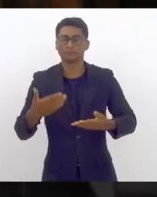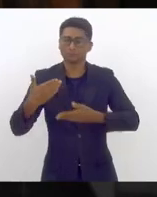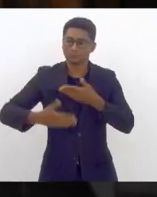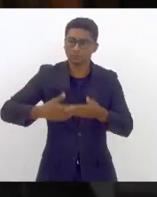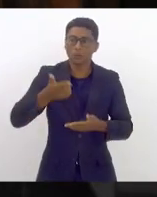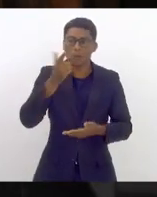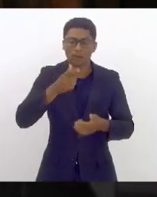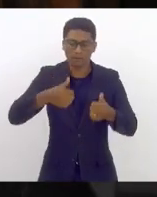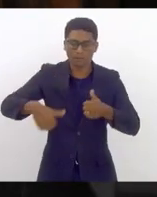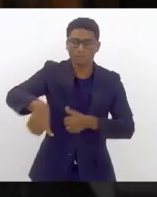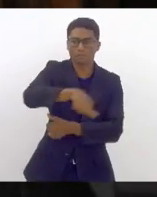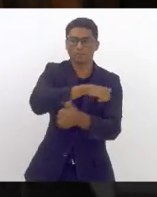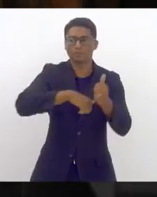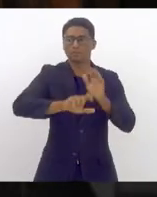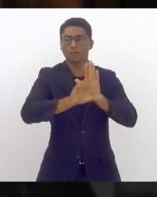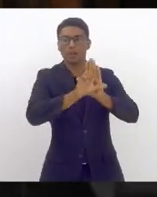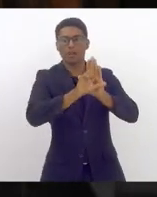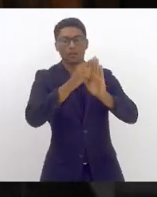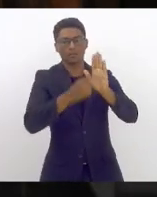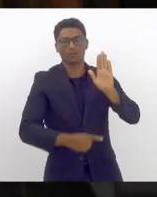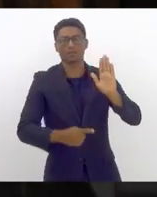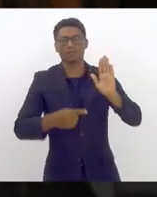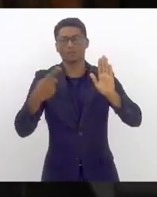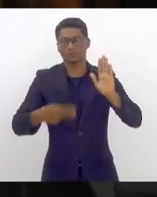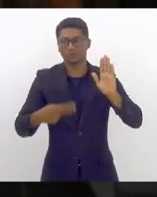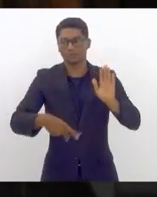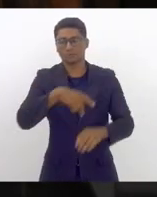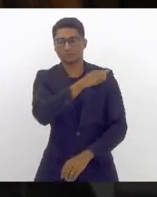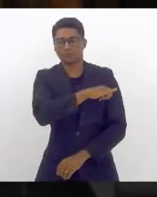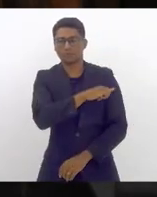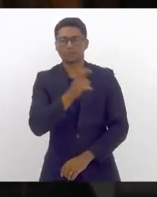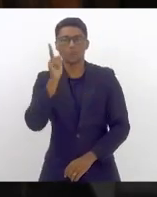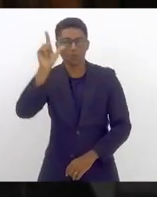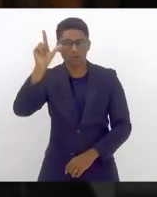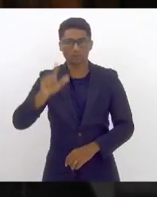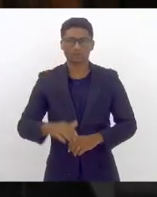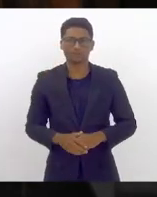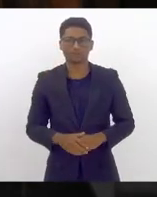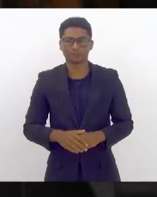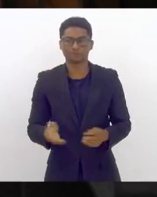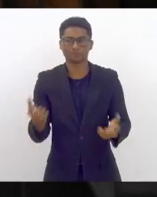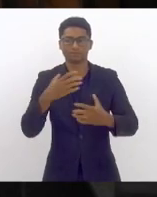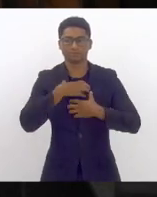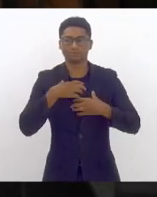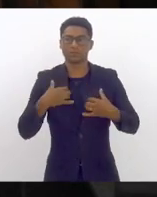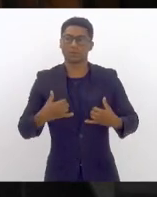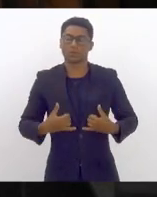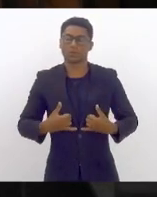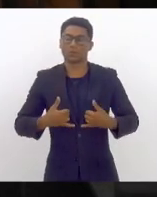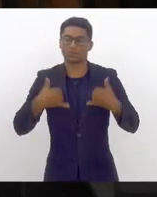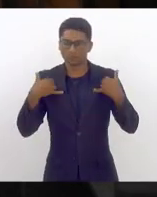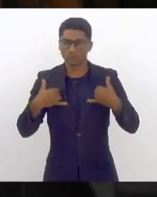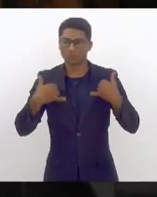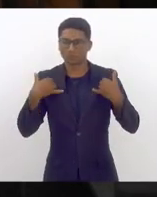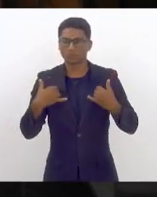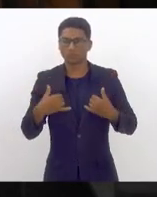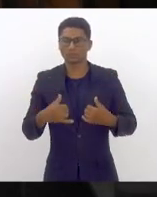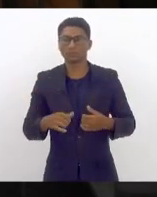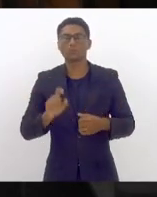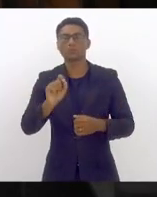lei no nosso ordenamento aqui no Estado do Rio de Janeiro. Então, com muito orgulho, poder participar do Legisla